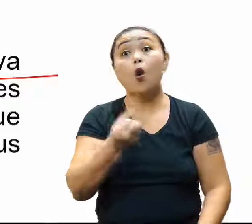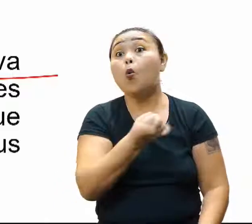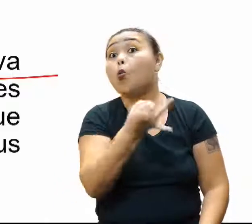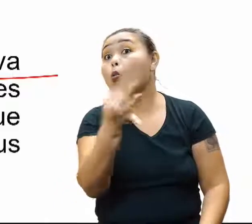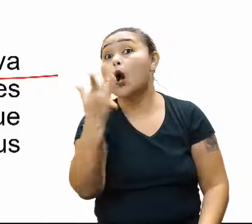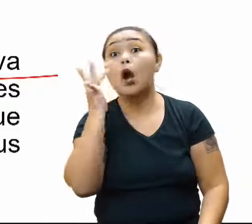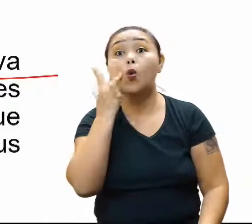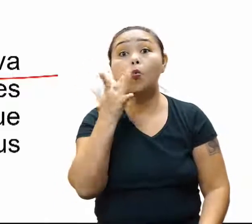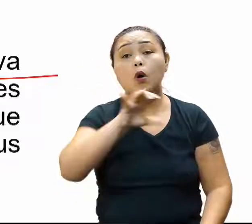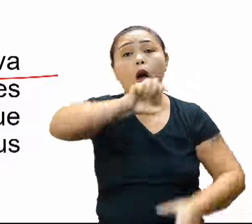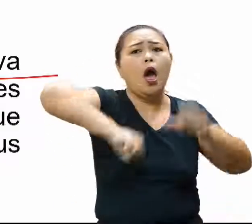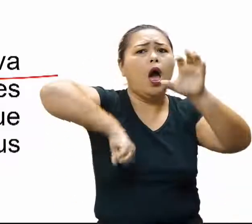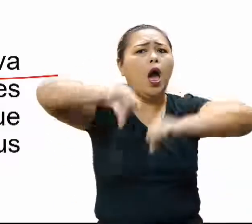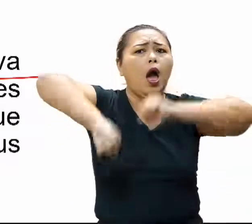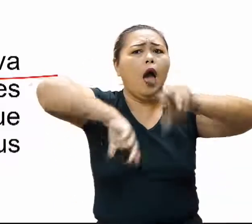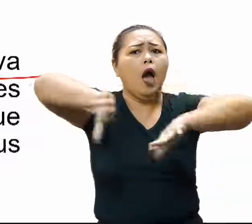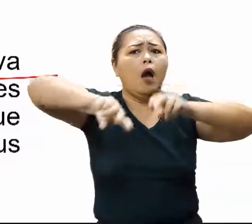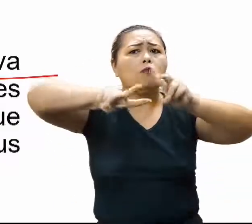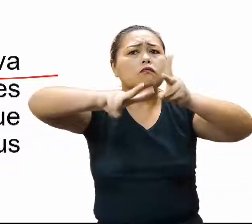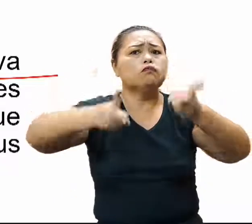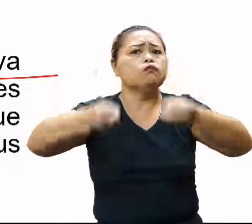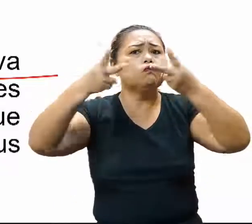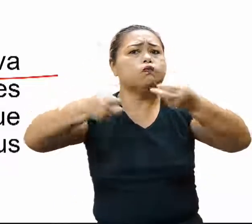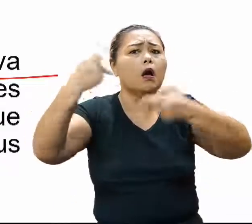todo esse ouro vai embelezar